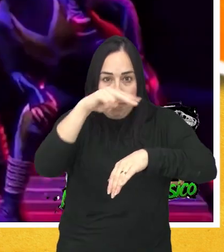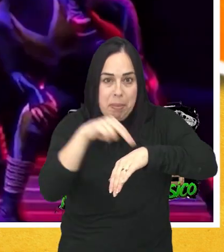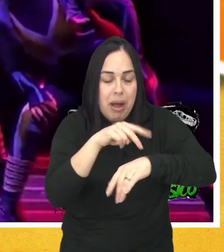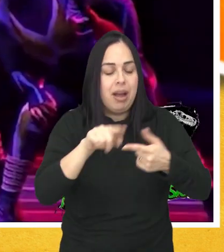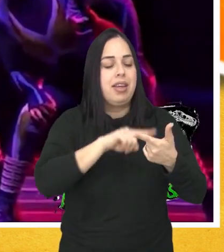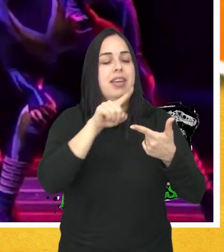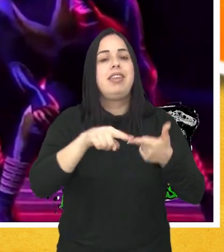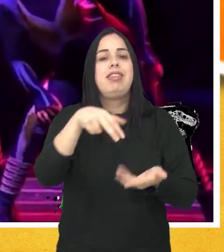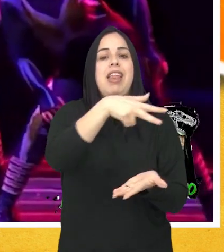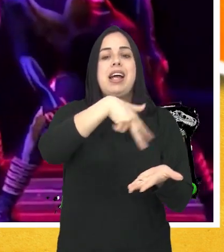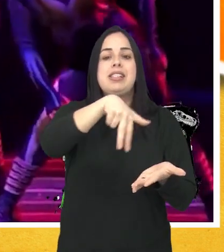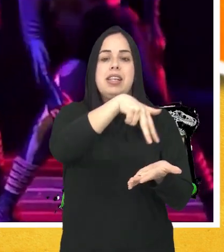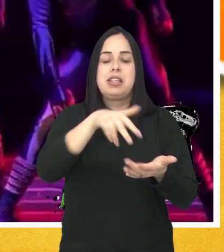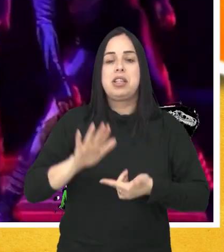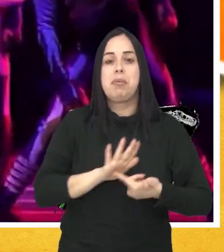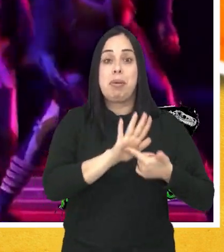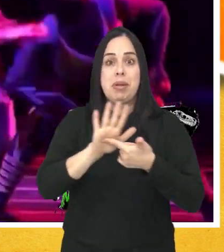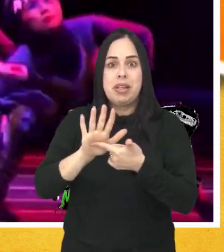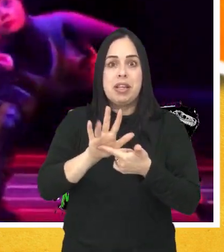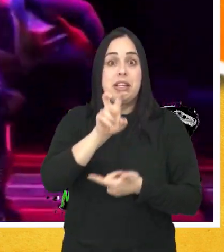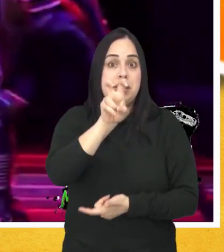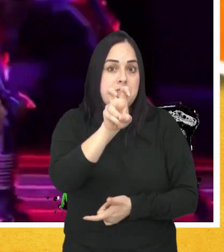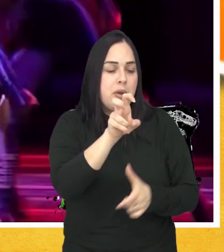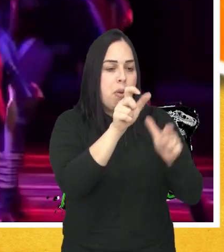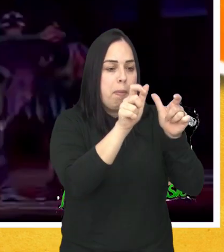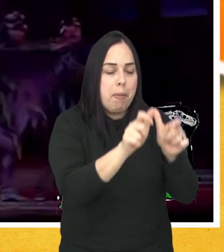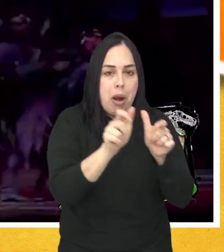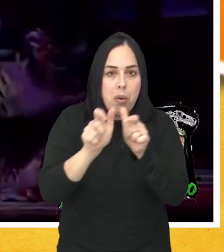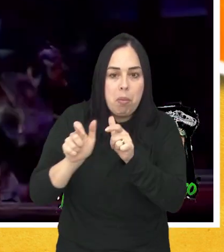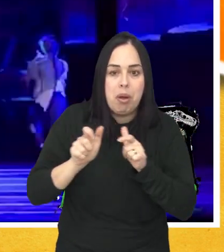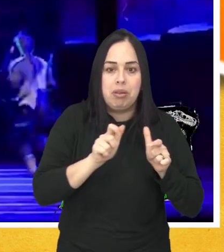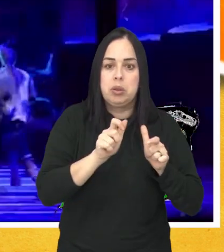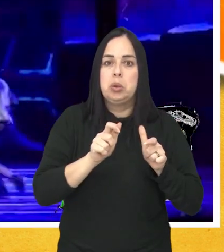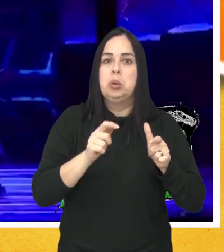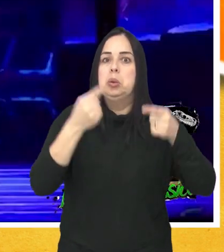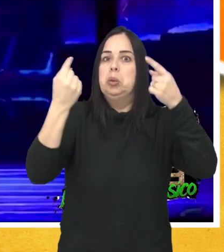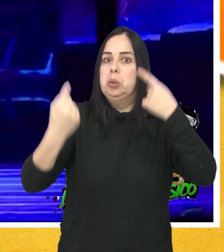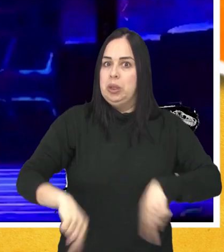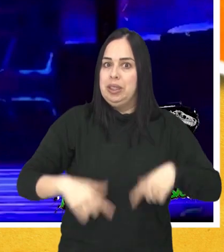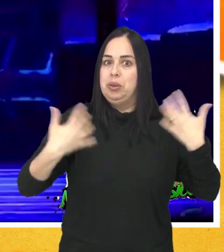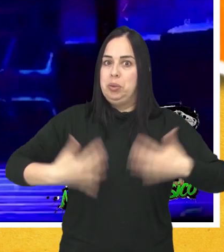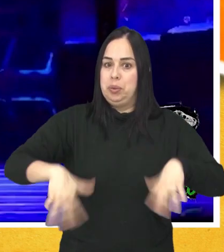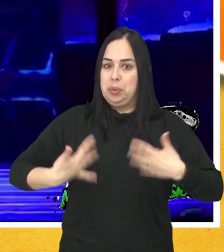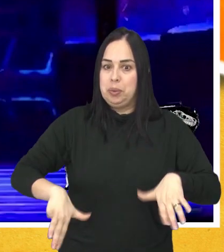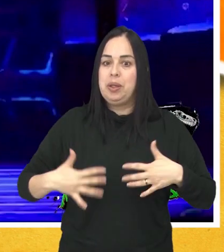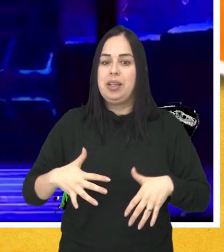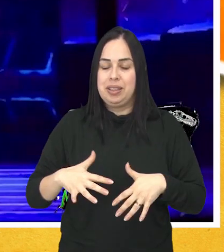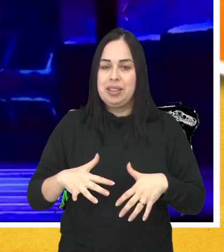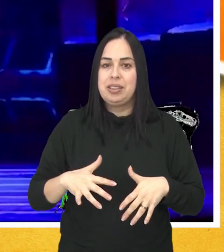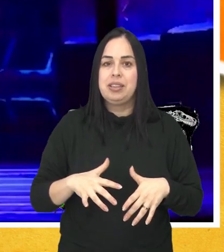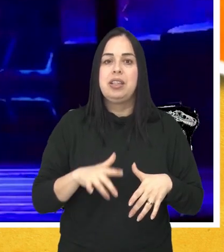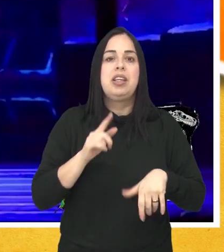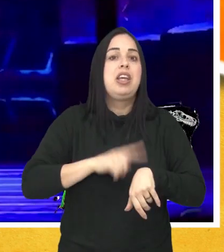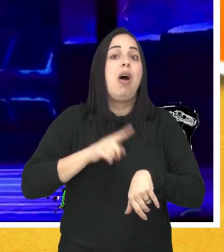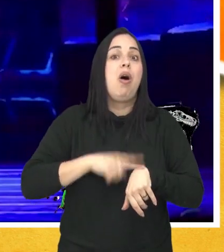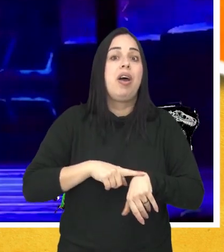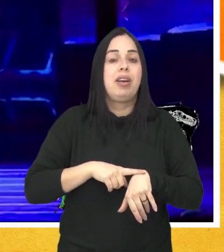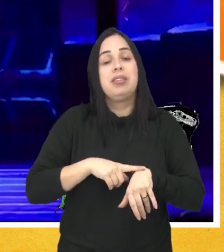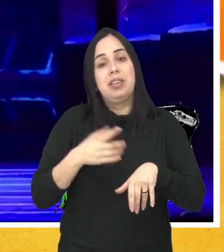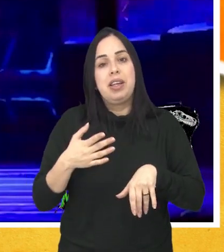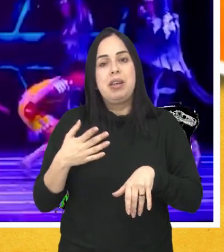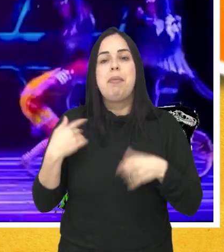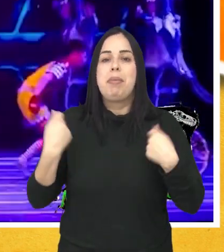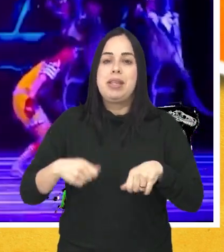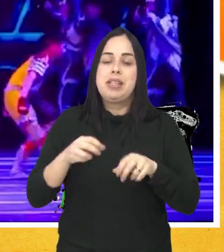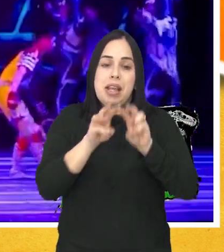e contorcionistas que se apresentam em 5 atos com números desafiadores. As sessões acontecem em vários